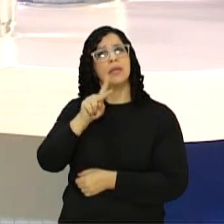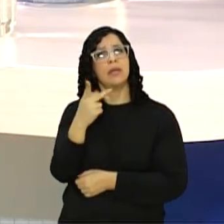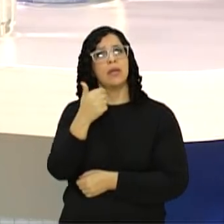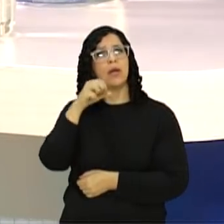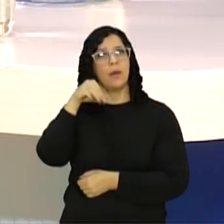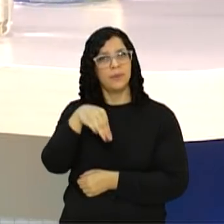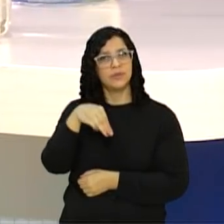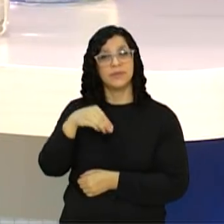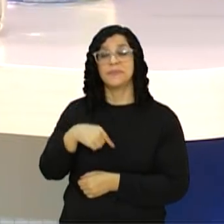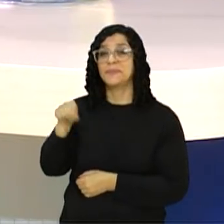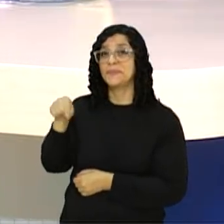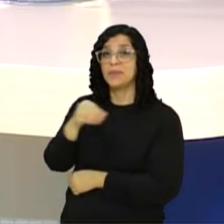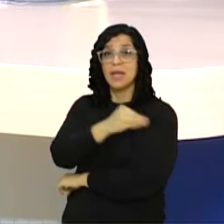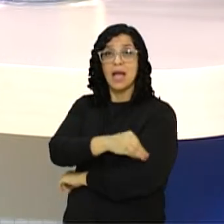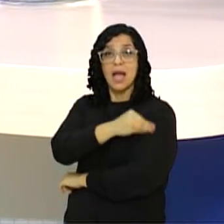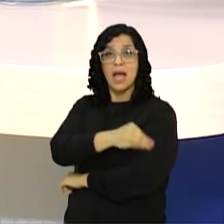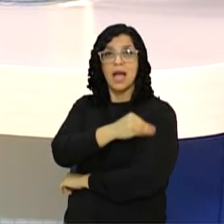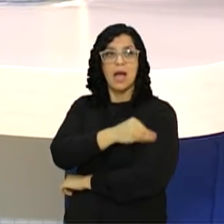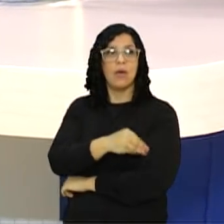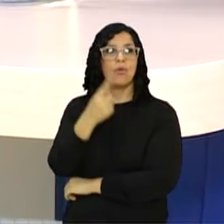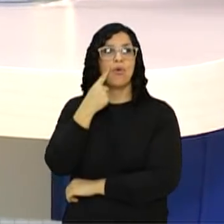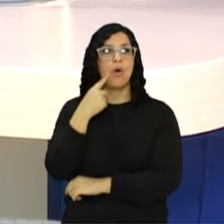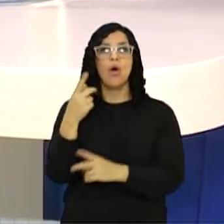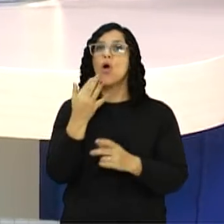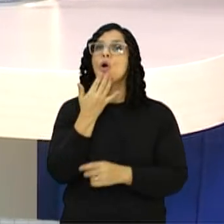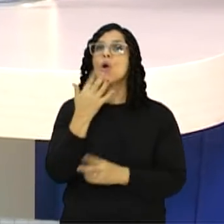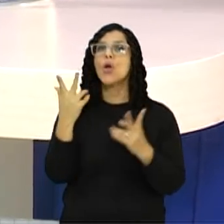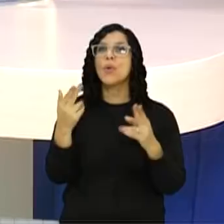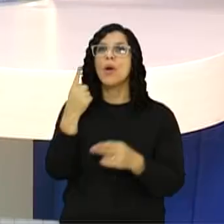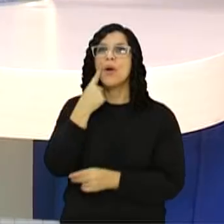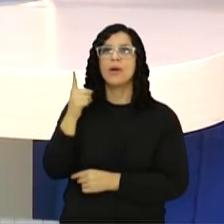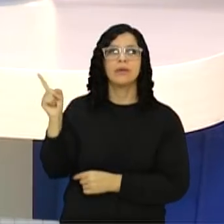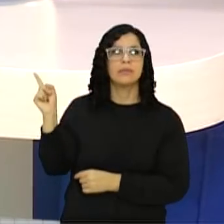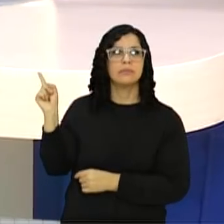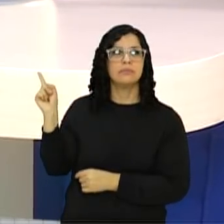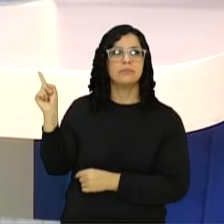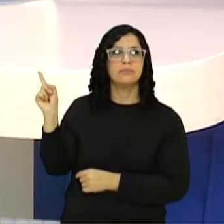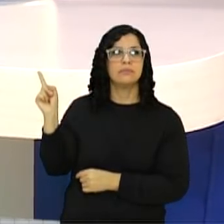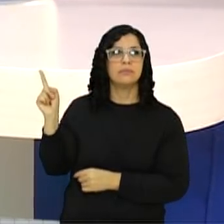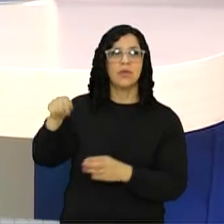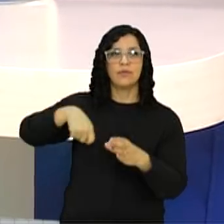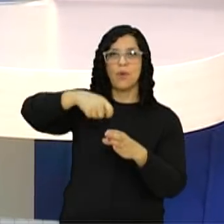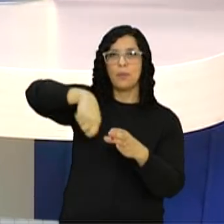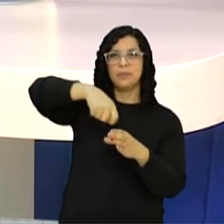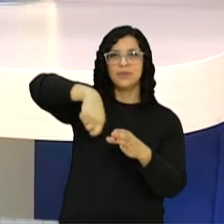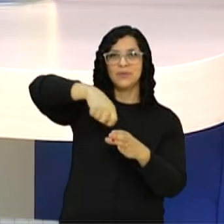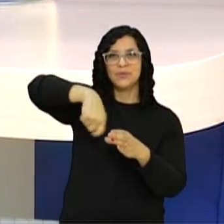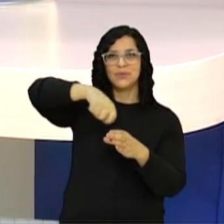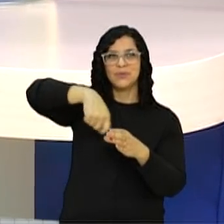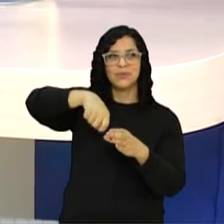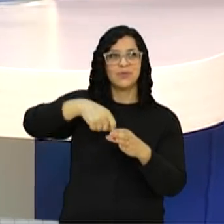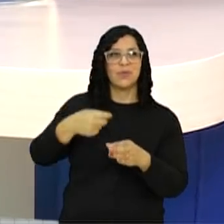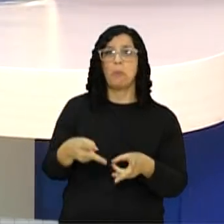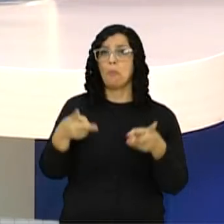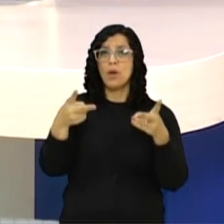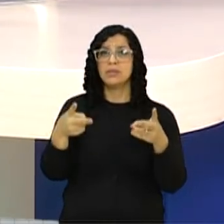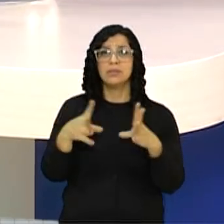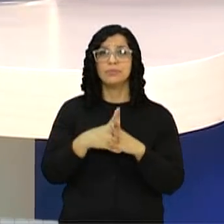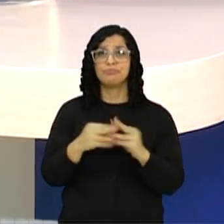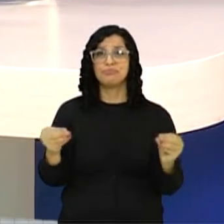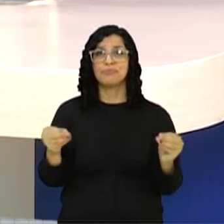álcool líquido? Embora eles tenham a mesma coloração, quando eu misturo, eu não